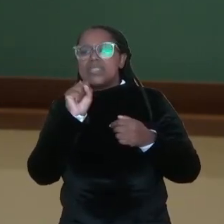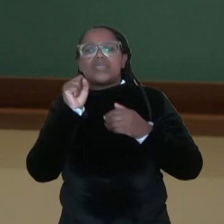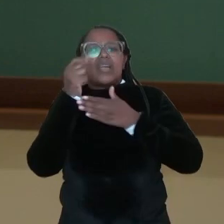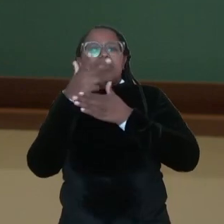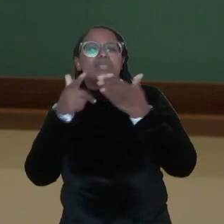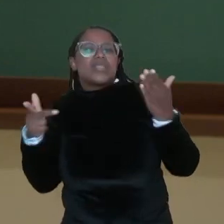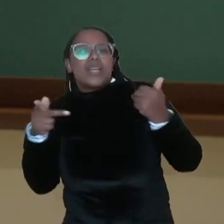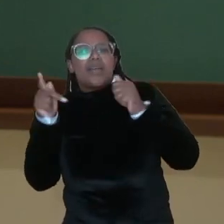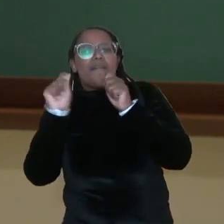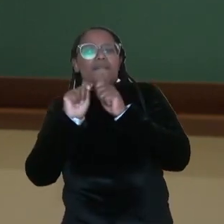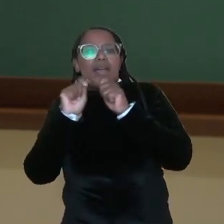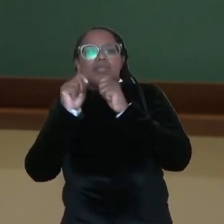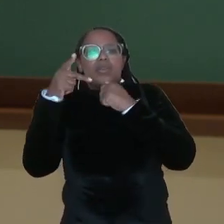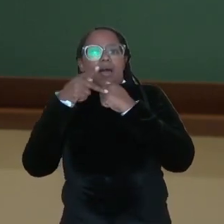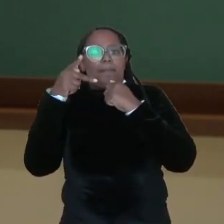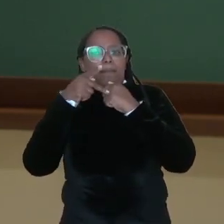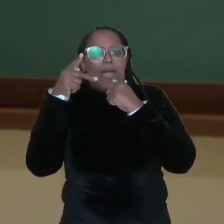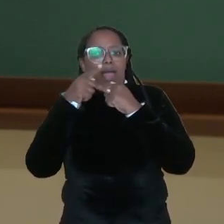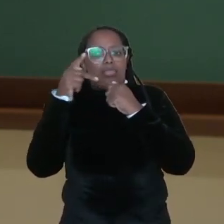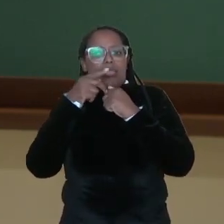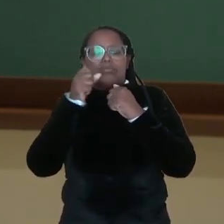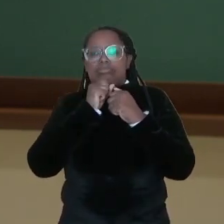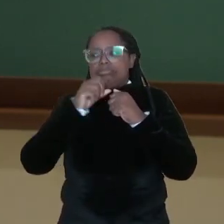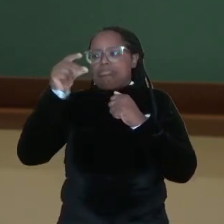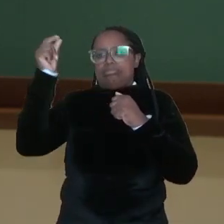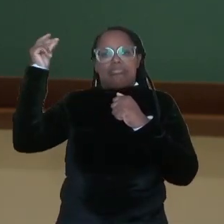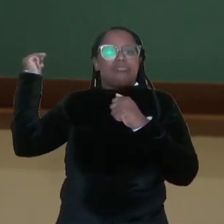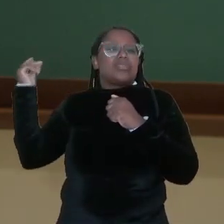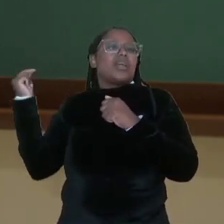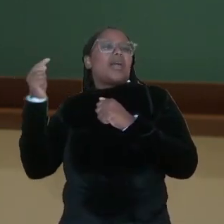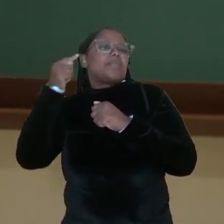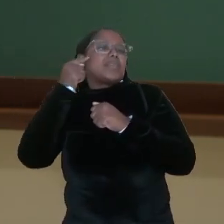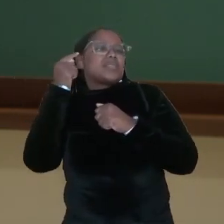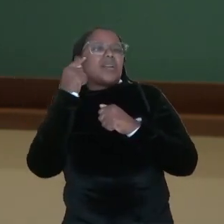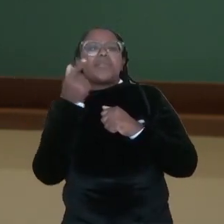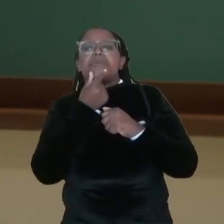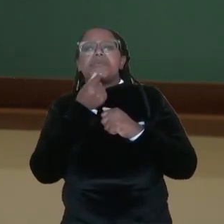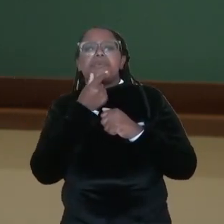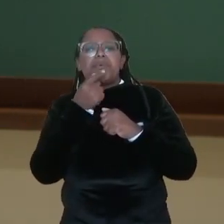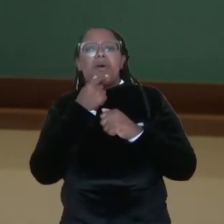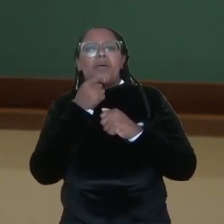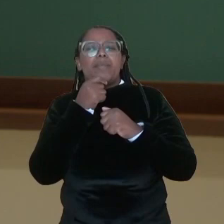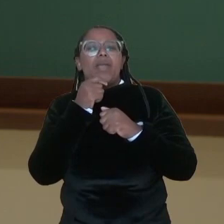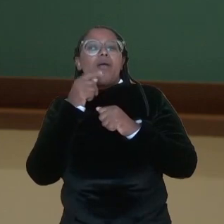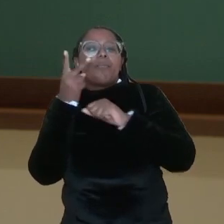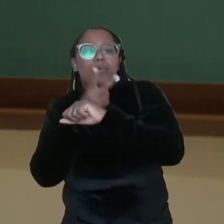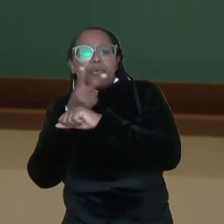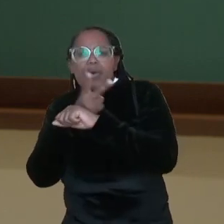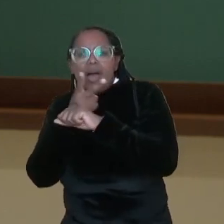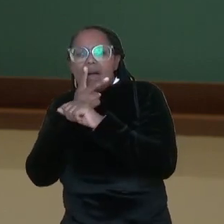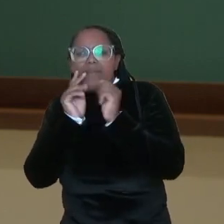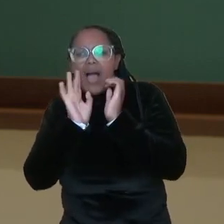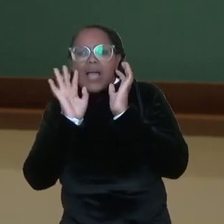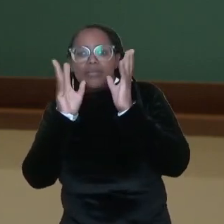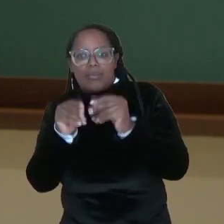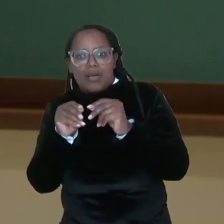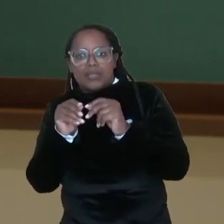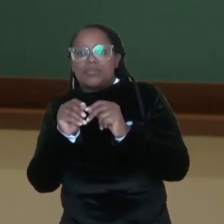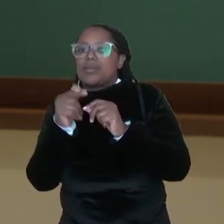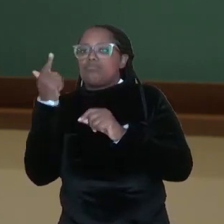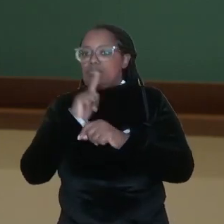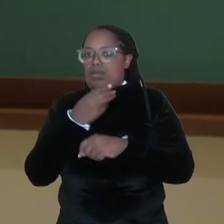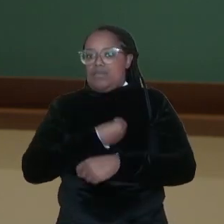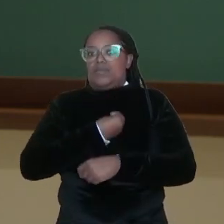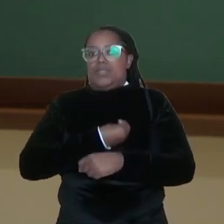atribuídos a fazeres cotidianos como assim? Ora, o homem, ele habitualmente caçava para sobreviver. E ele pintava nas paredes